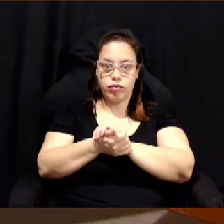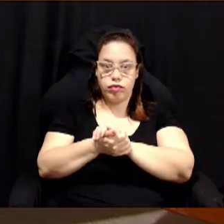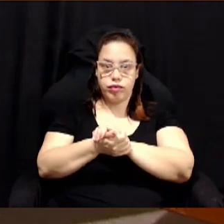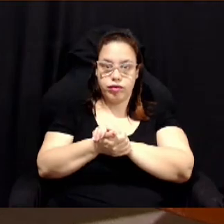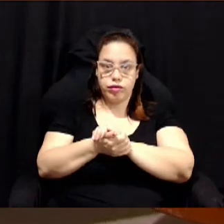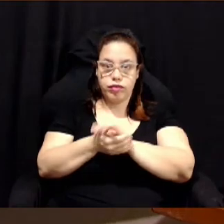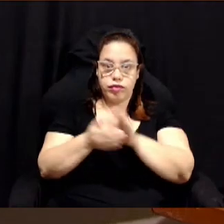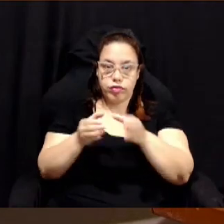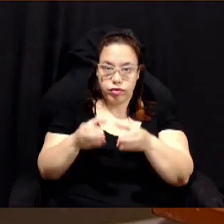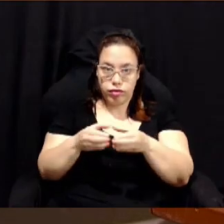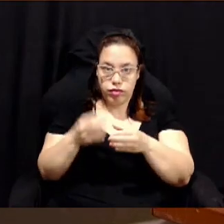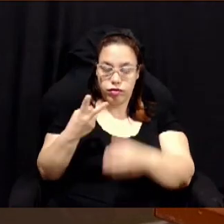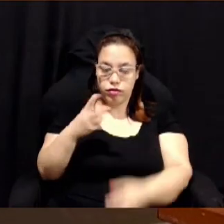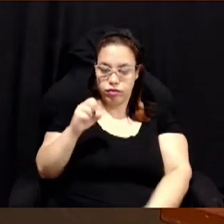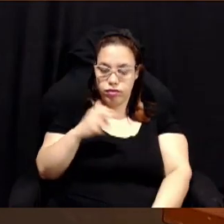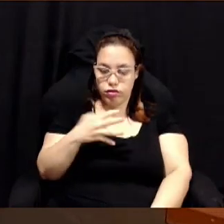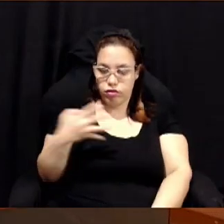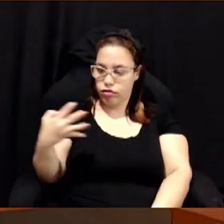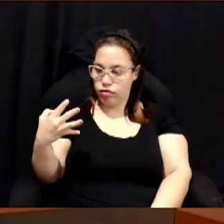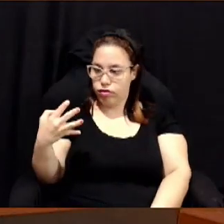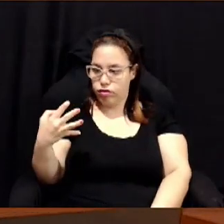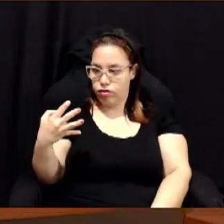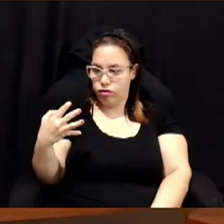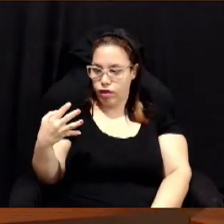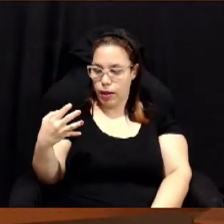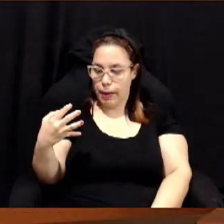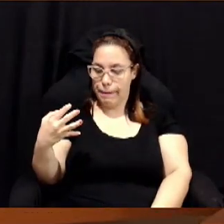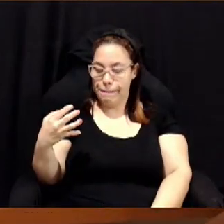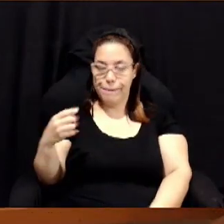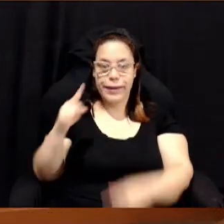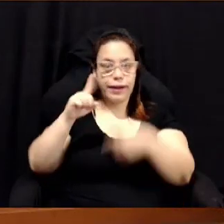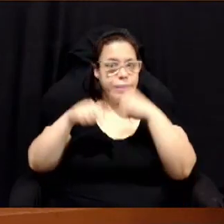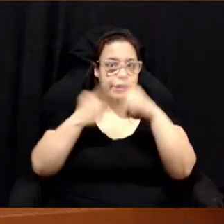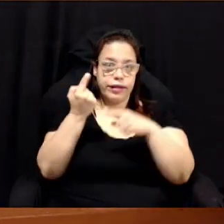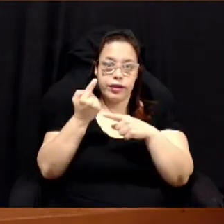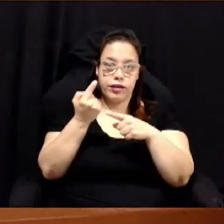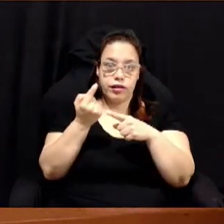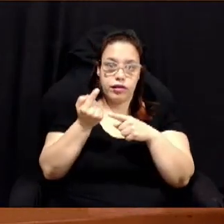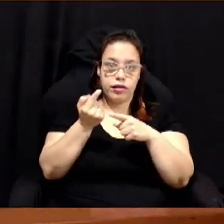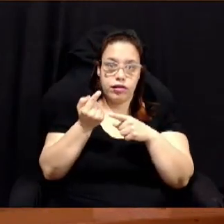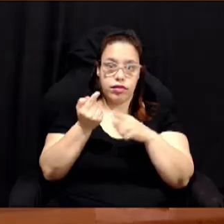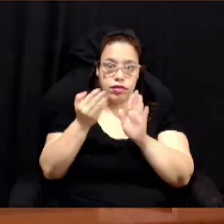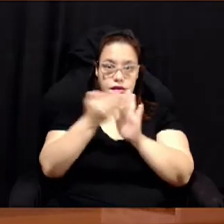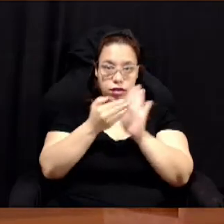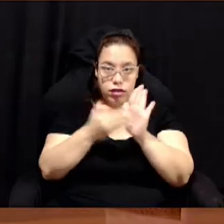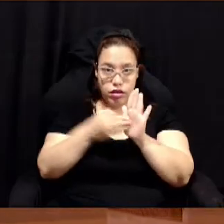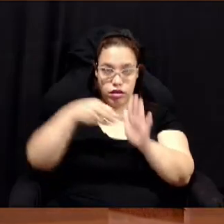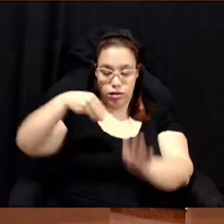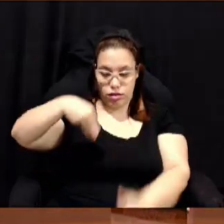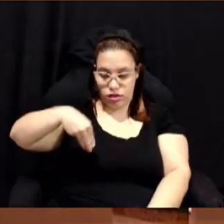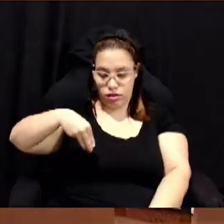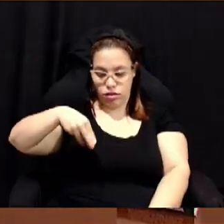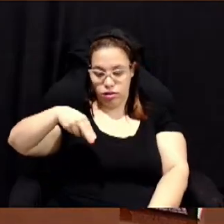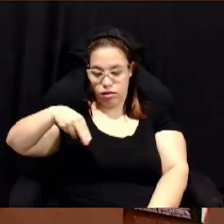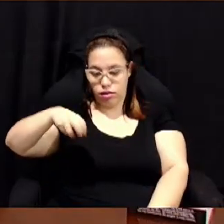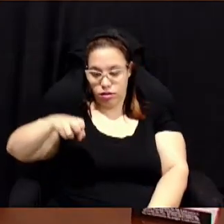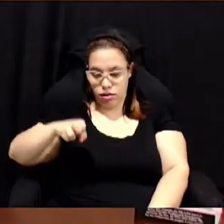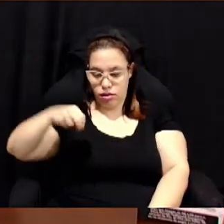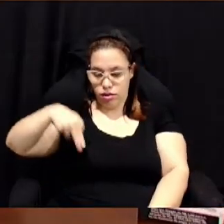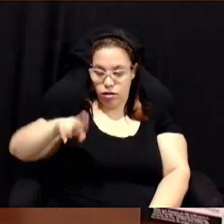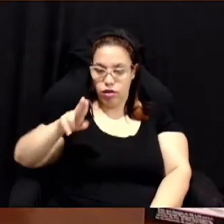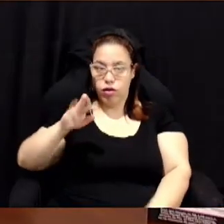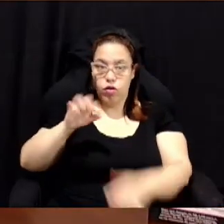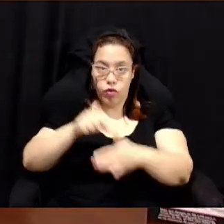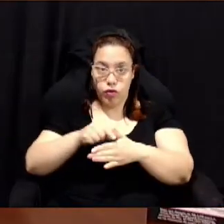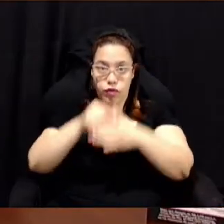em 2024, ele fez tanto sucesso que hoje ele já faz parte do nosso menu fixo. Eu acho que